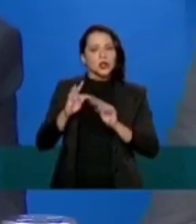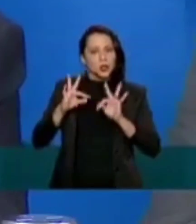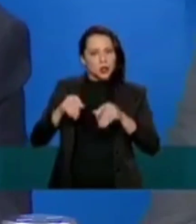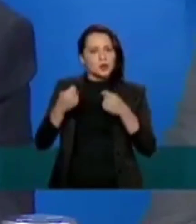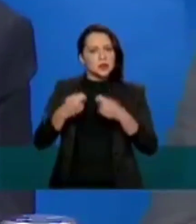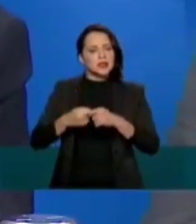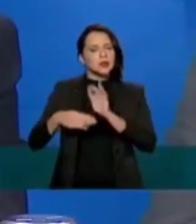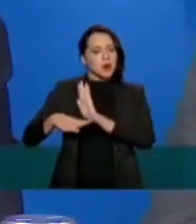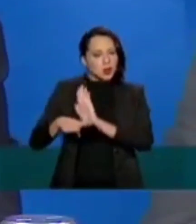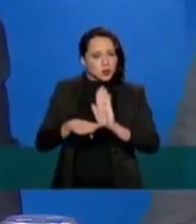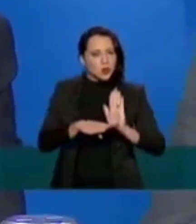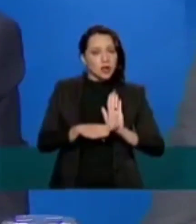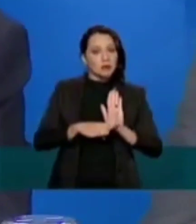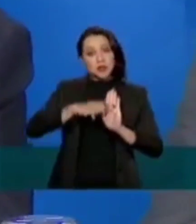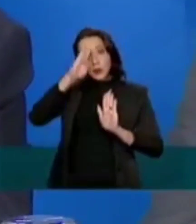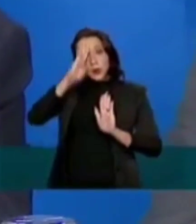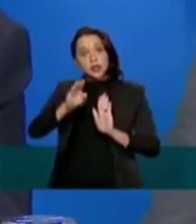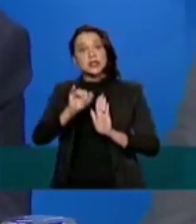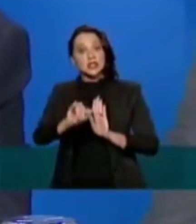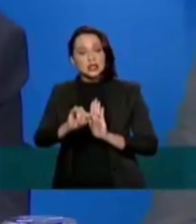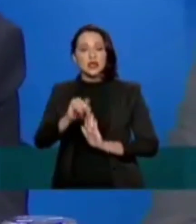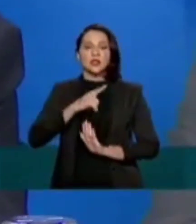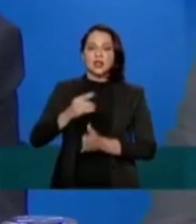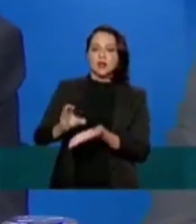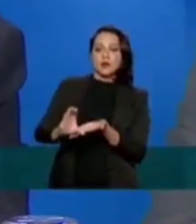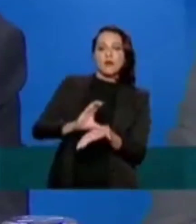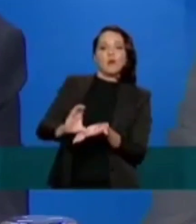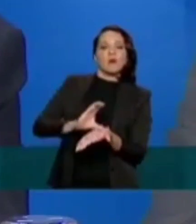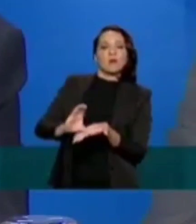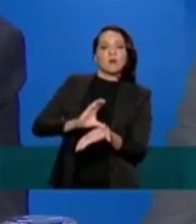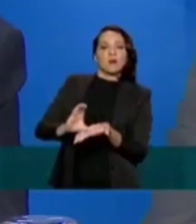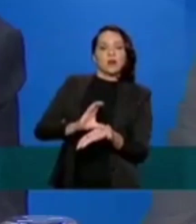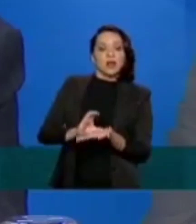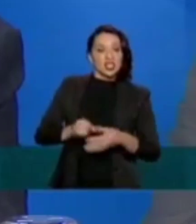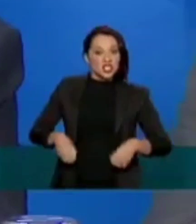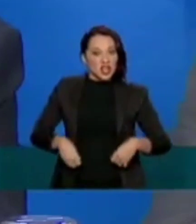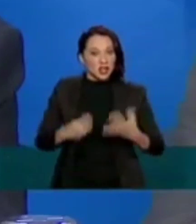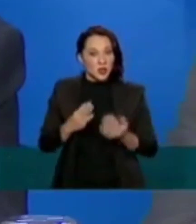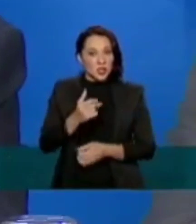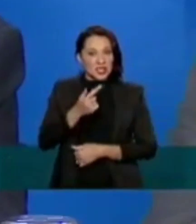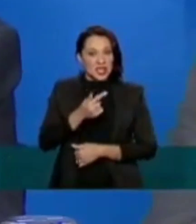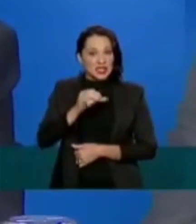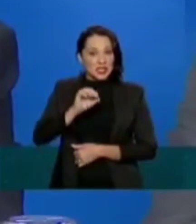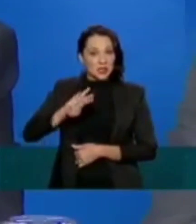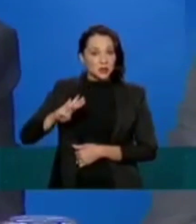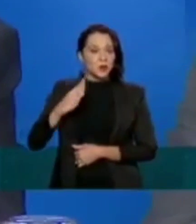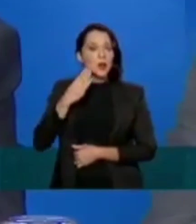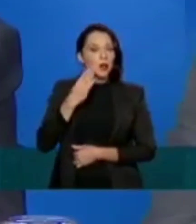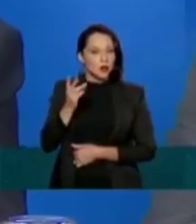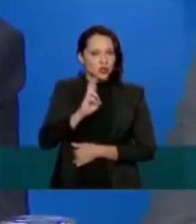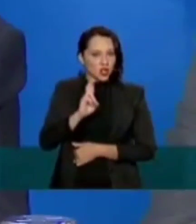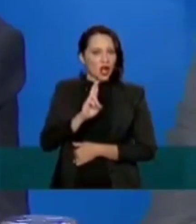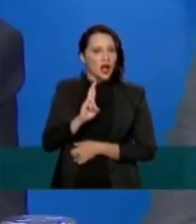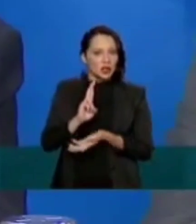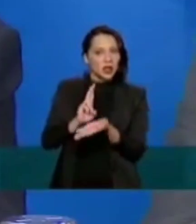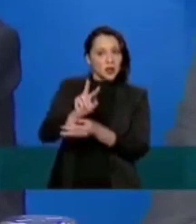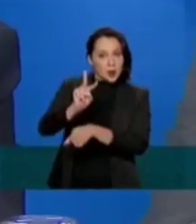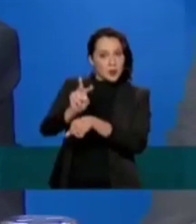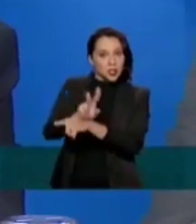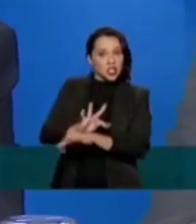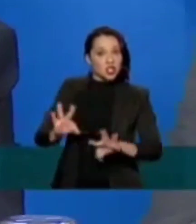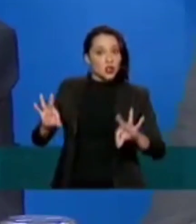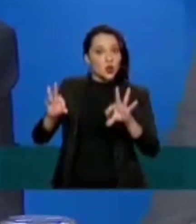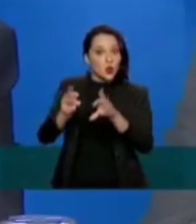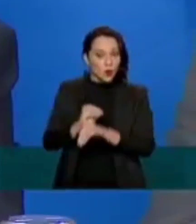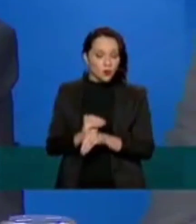colaborar, principalmente se receberam recursos abundantes. Nós gastamos quase 700 bilhões de reais justamente para proteger todo